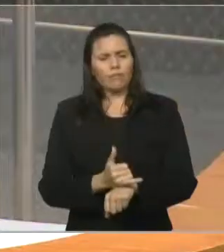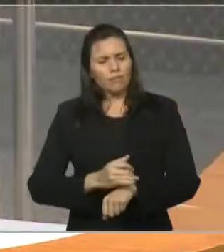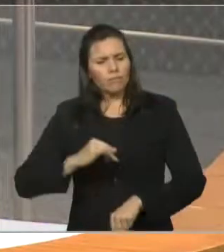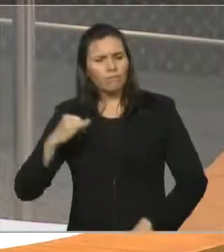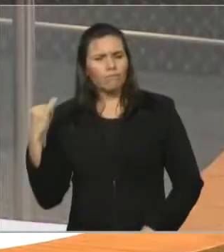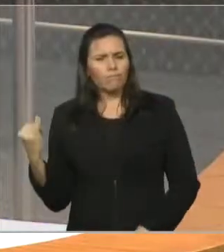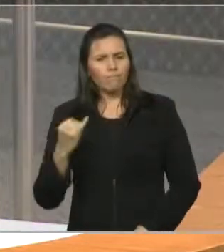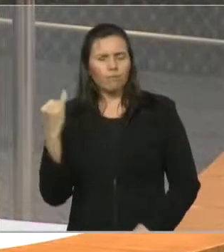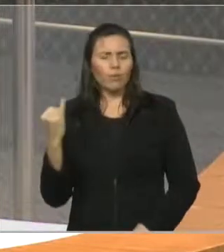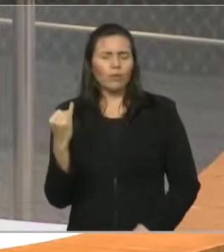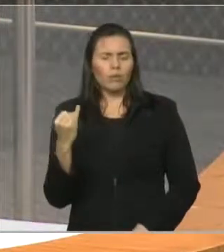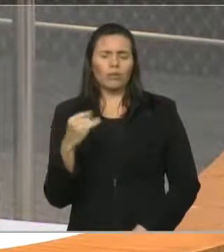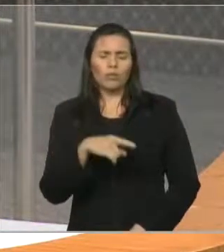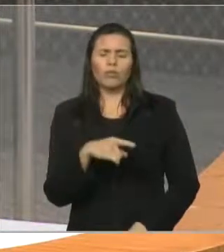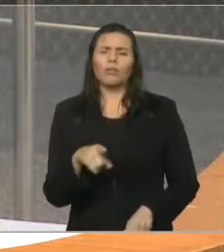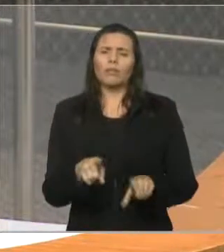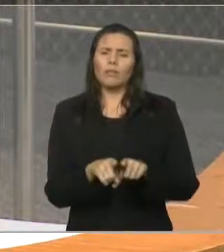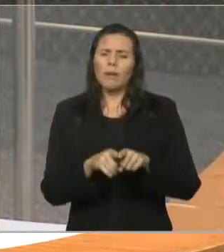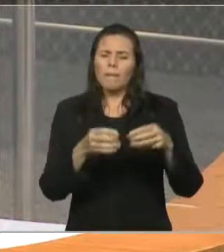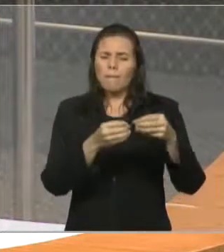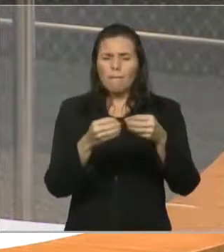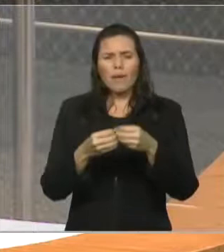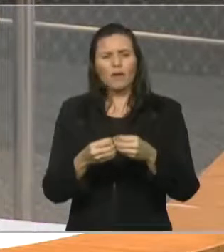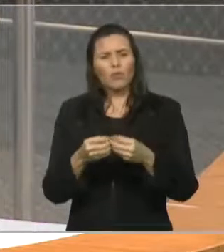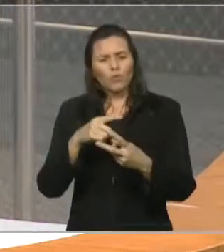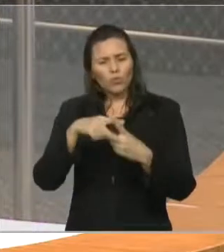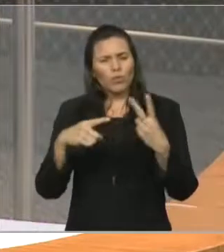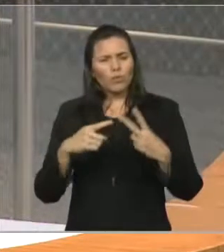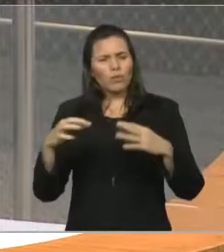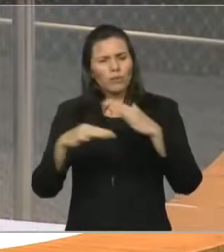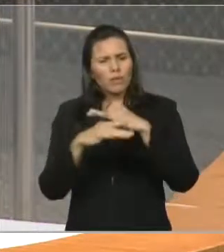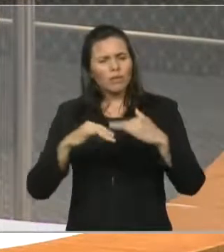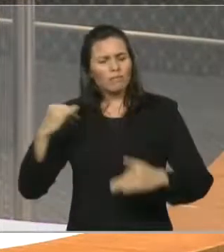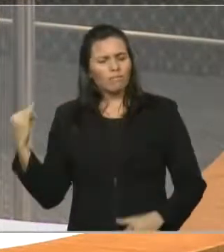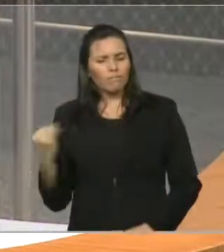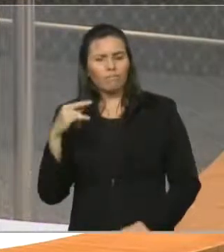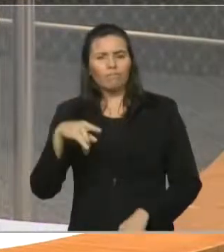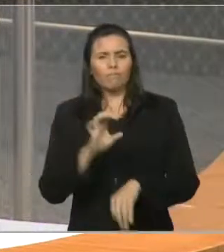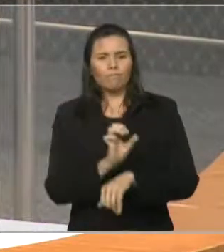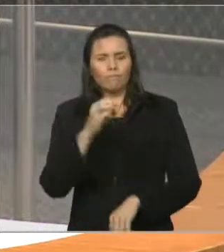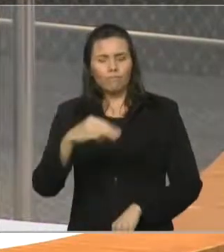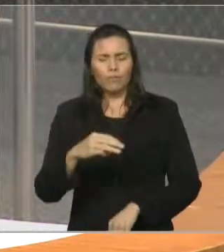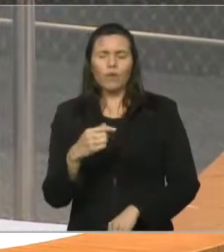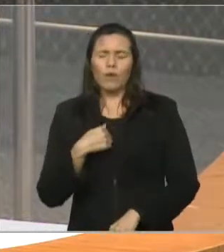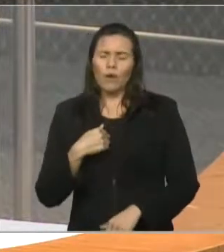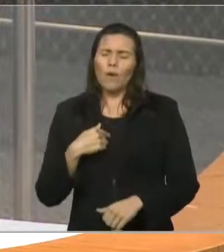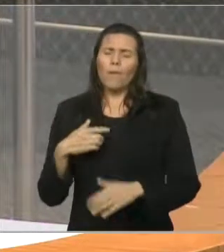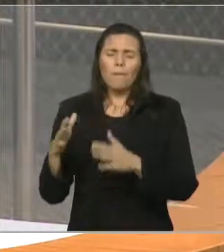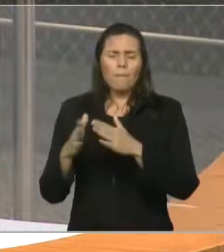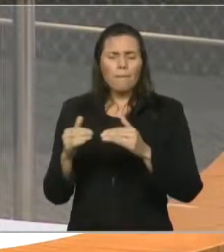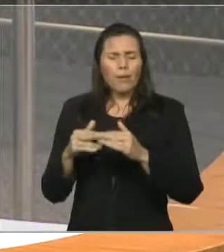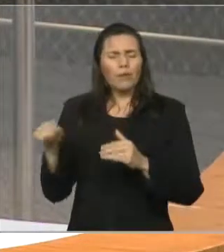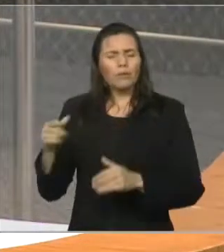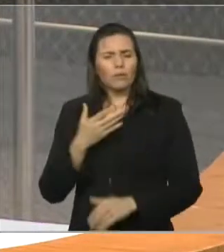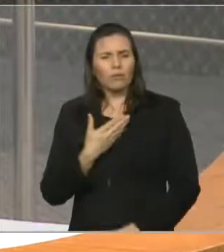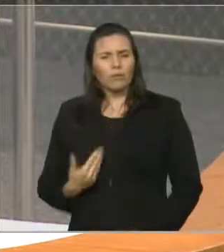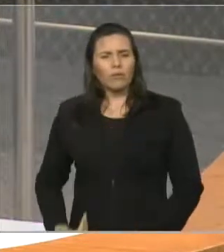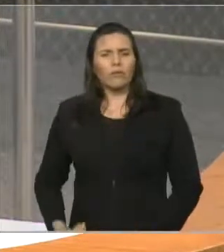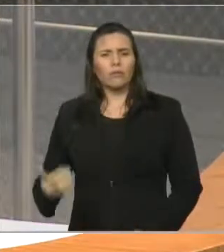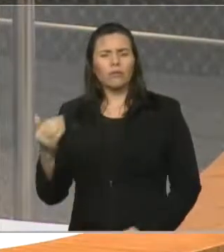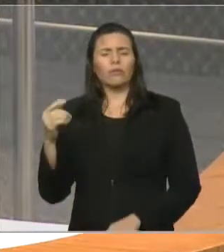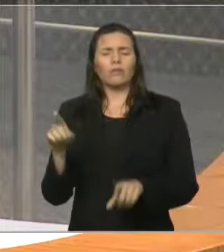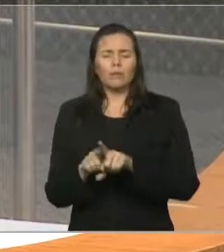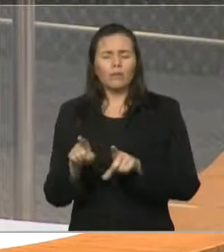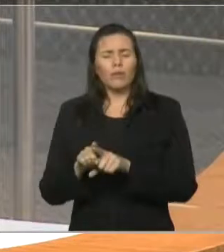peço muito encarecidamente que o nosso governador, governador do Estado, secretário de Infraestrutura, tenha um olhar